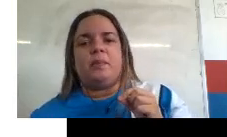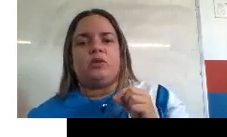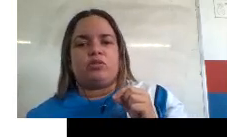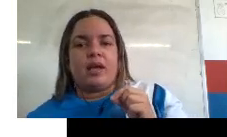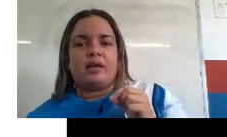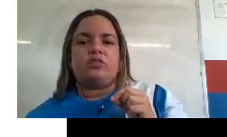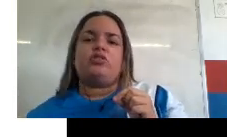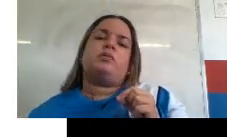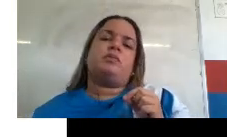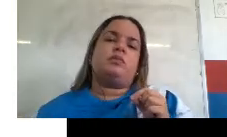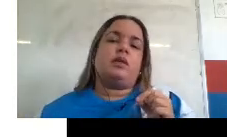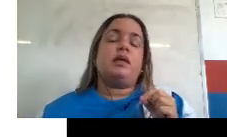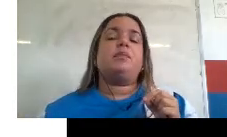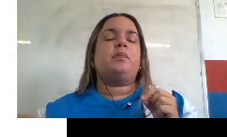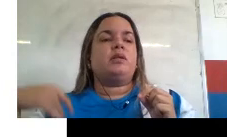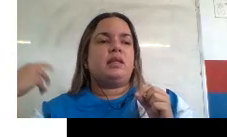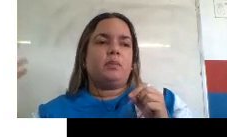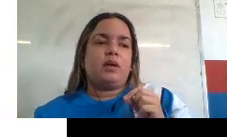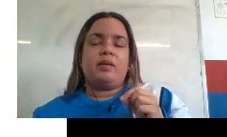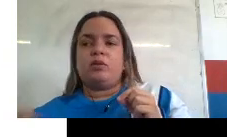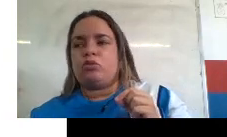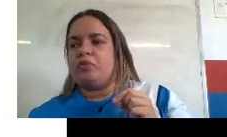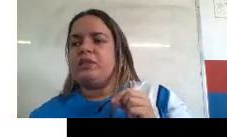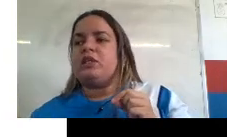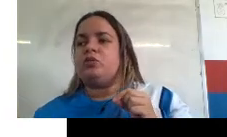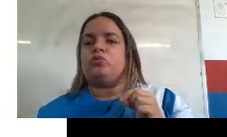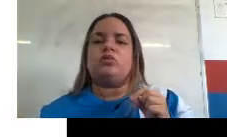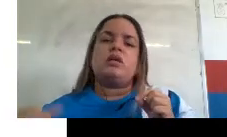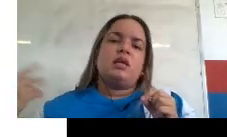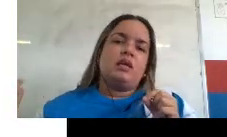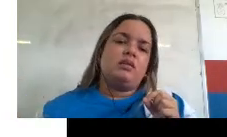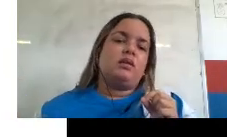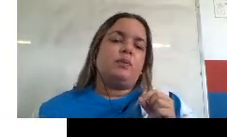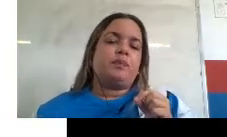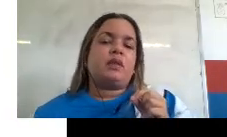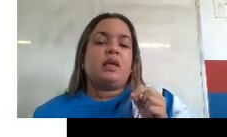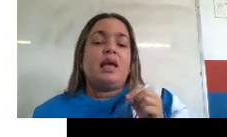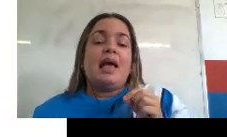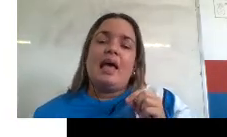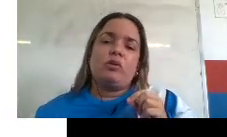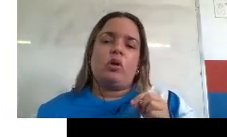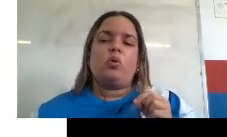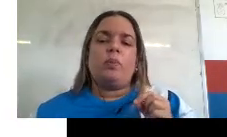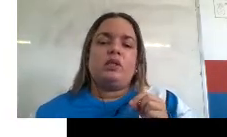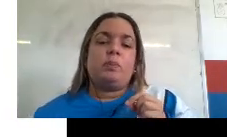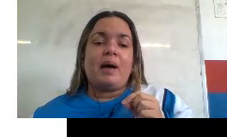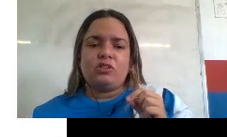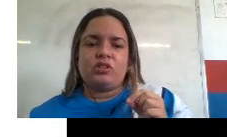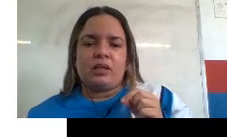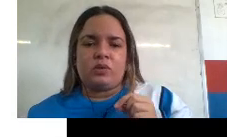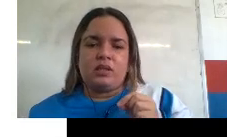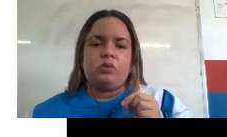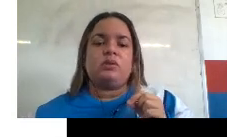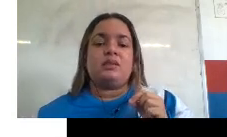pode ter menos guerras, né? Pode ter menos conflitos. Então, é o documento